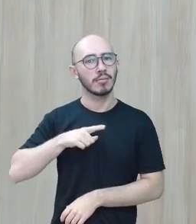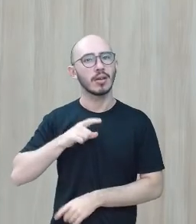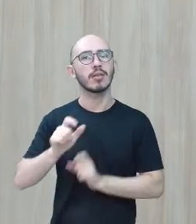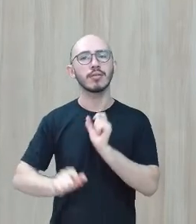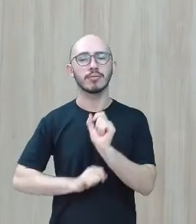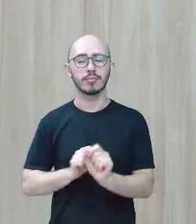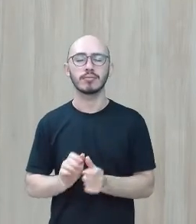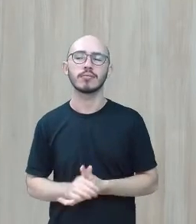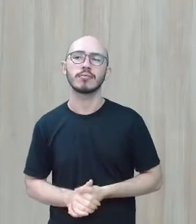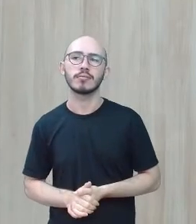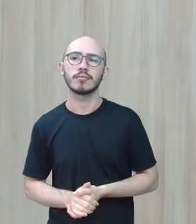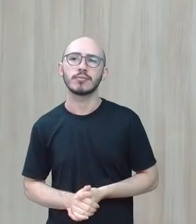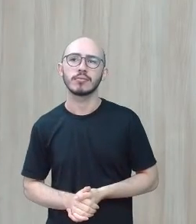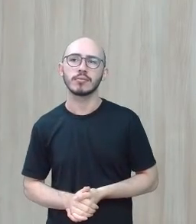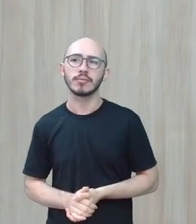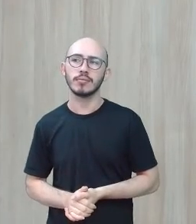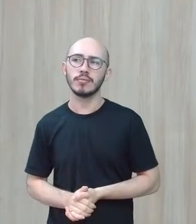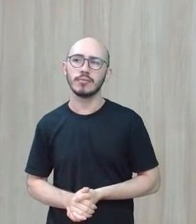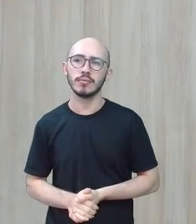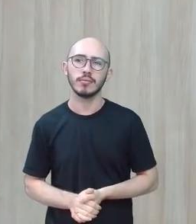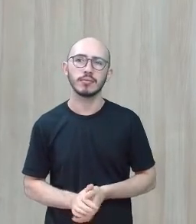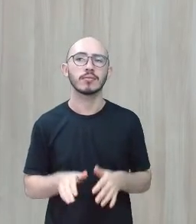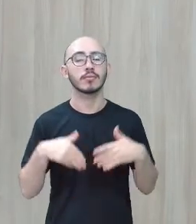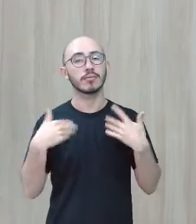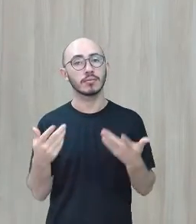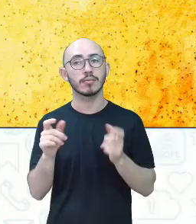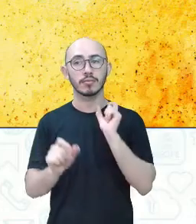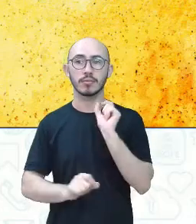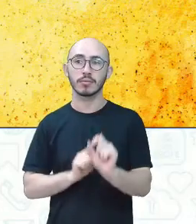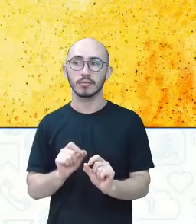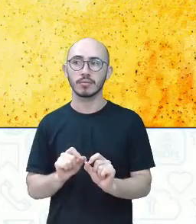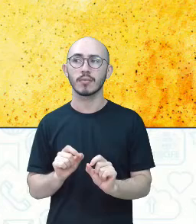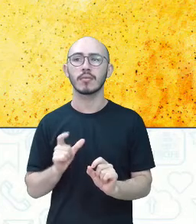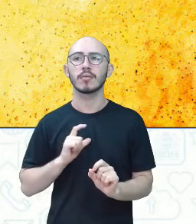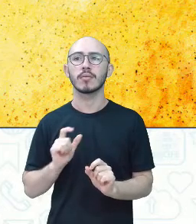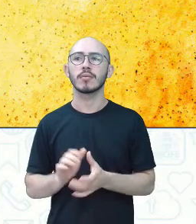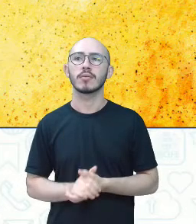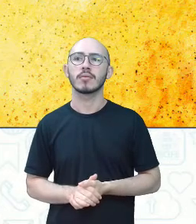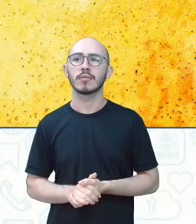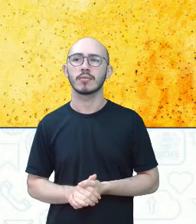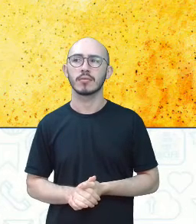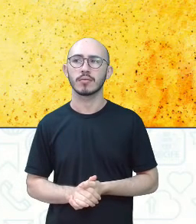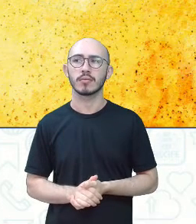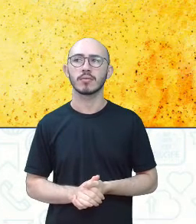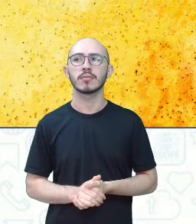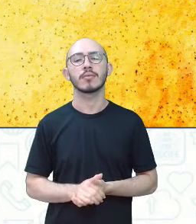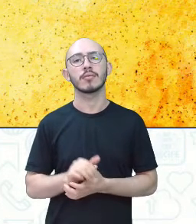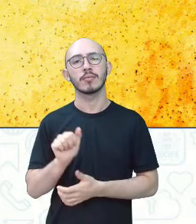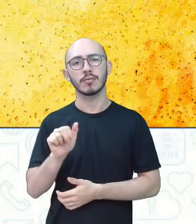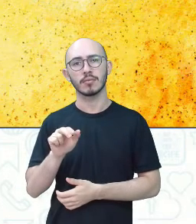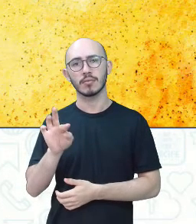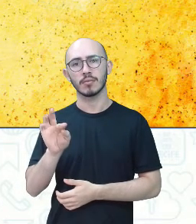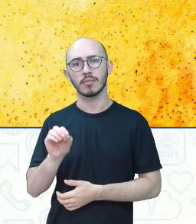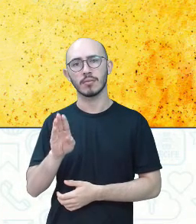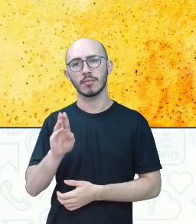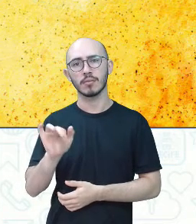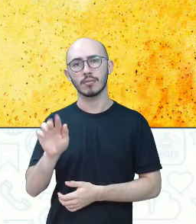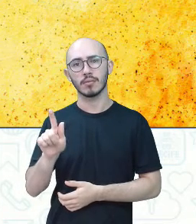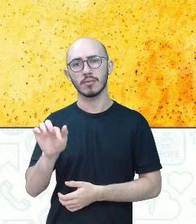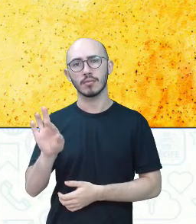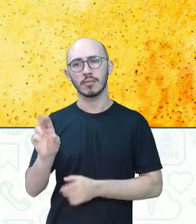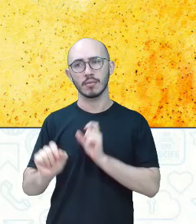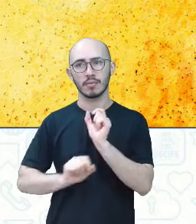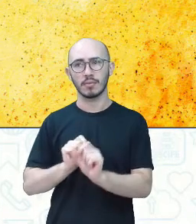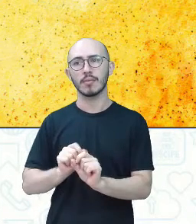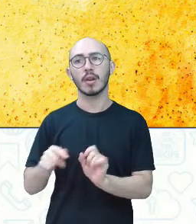para autobiografias. E aí eu trouxe, na verdade, um trecho da autobiografia em forma de diário, que eu esqueci de